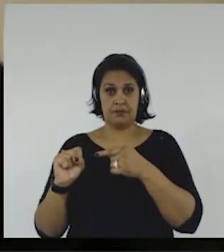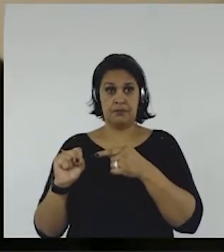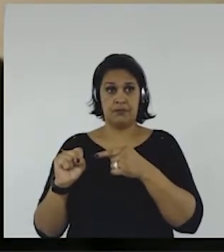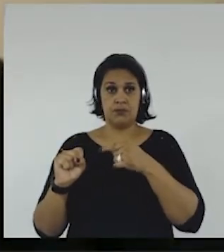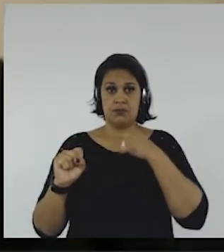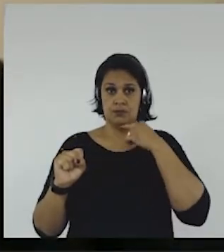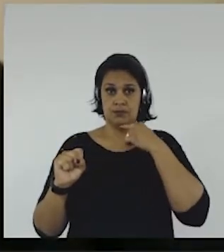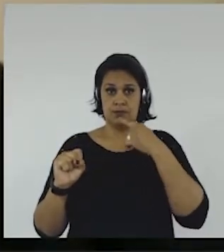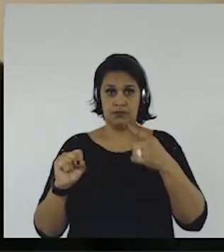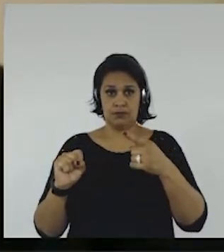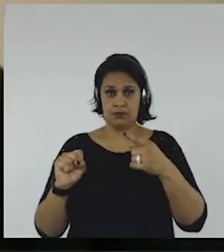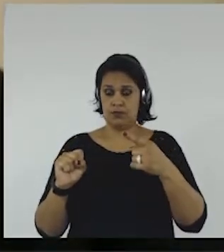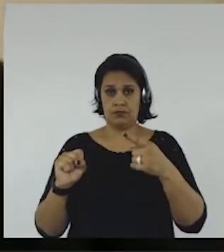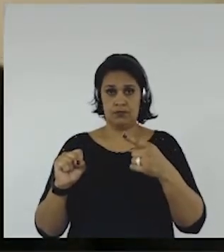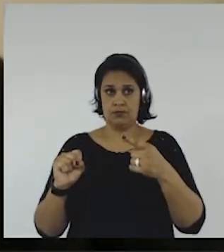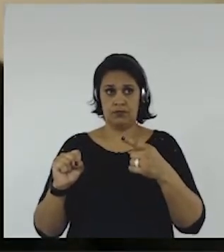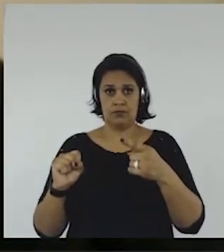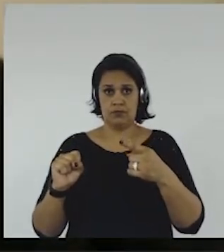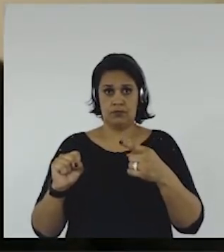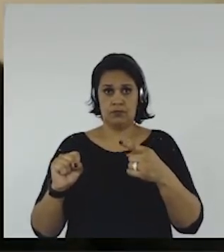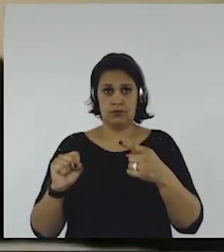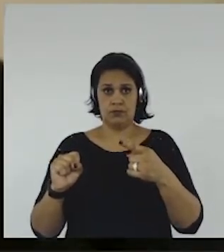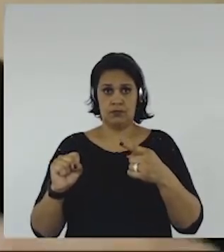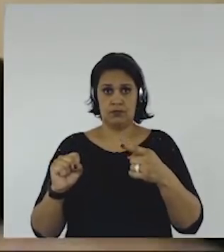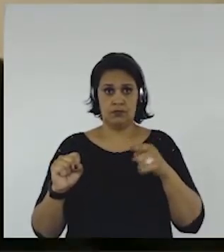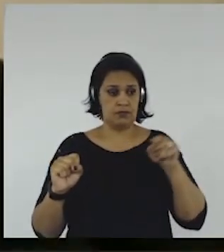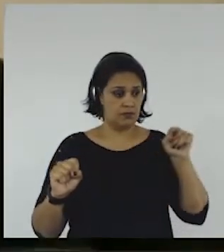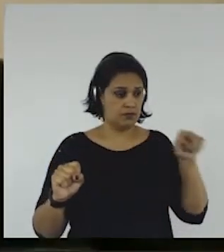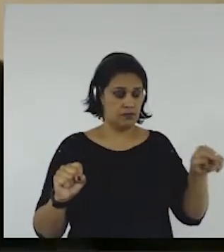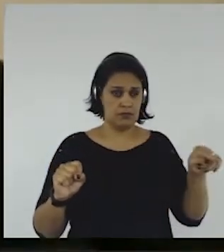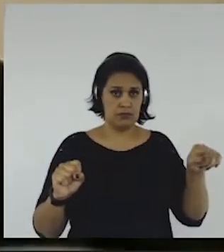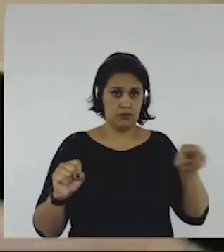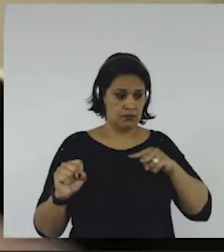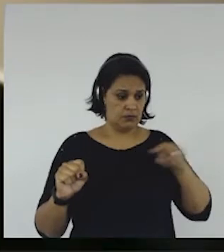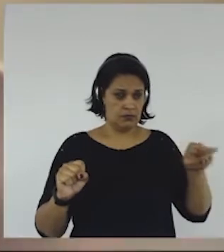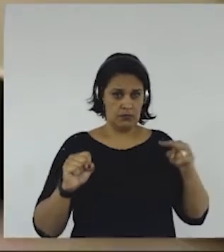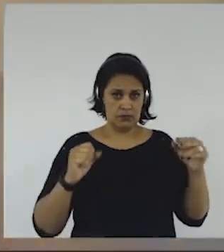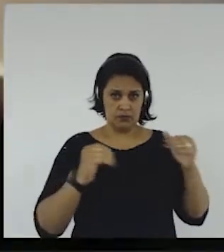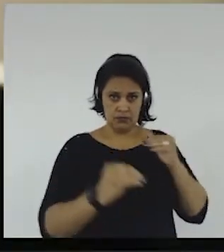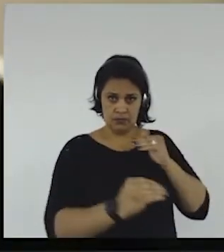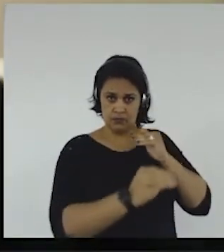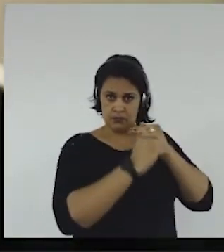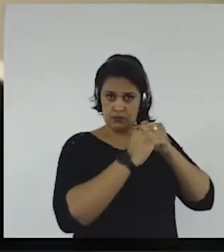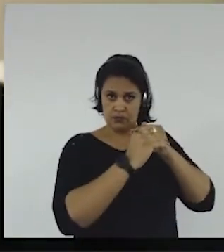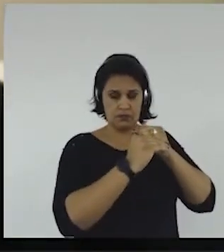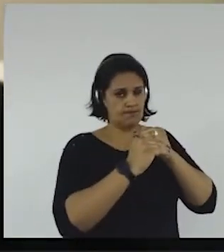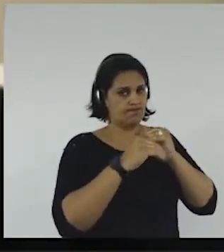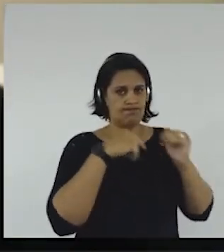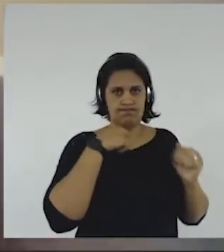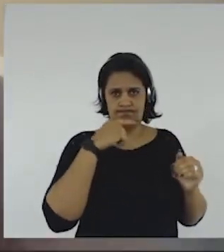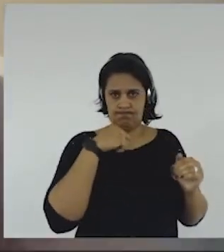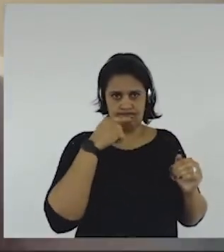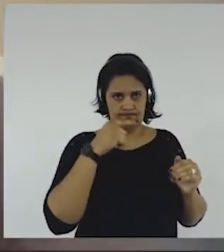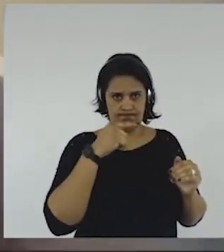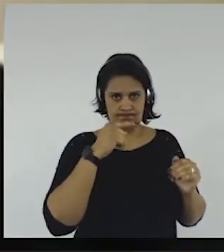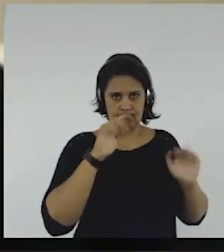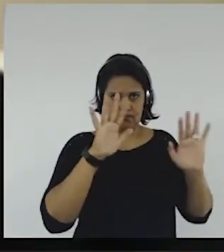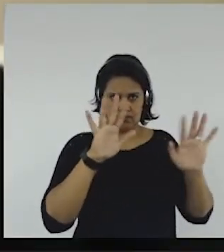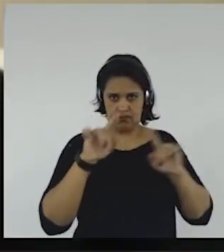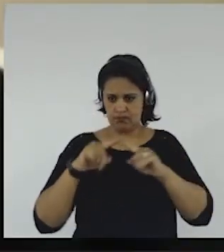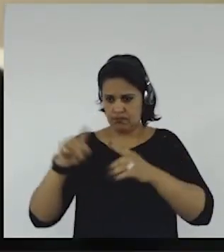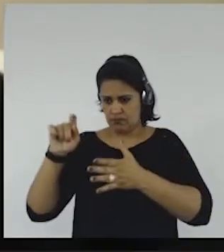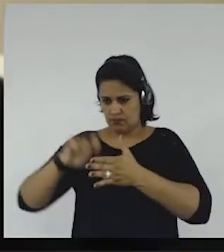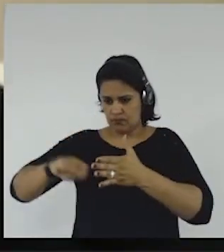conseguia fazer frente a Santiago Dantas nesse aspecto. Mas na escrita, a produção de